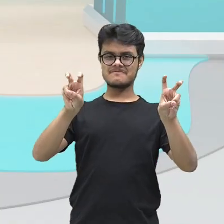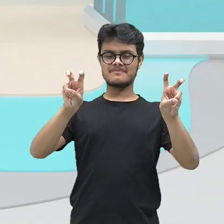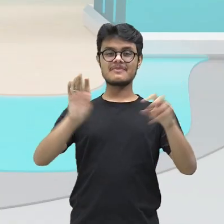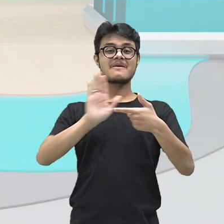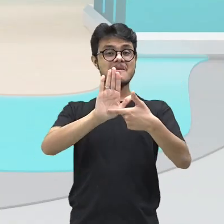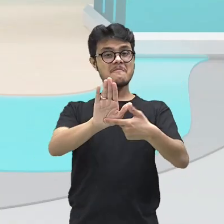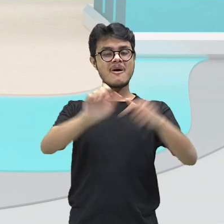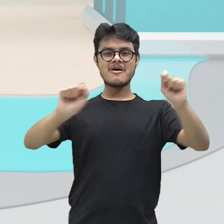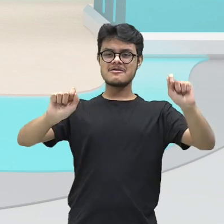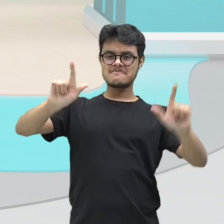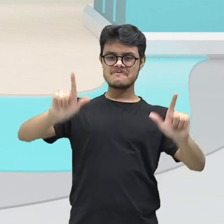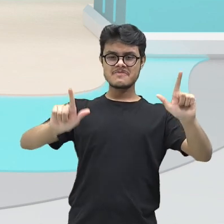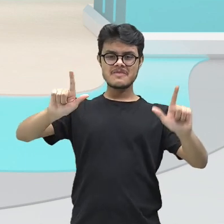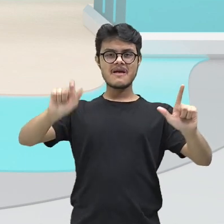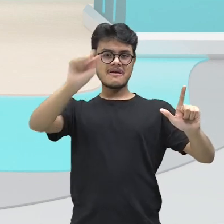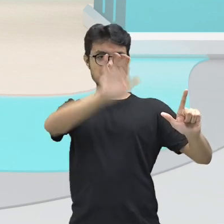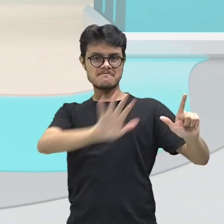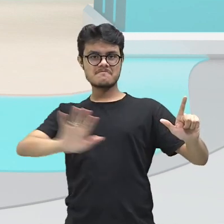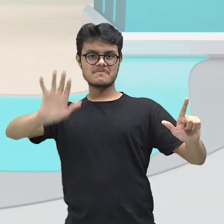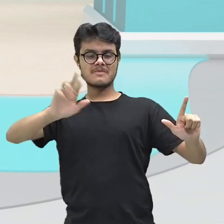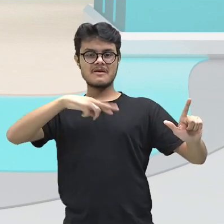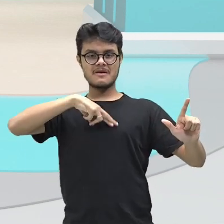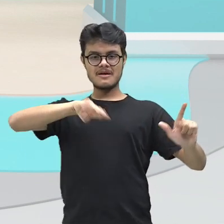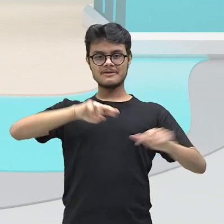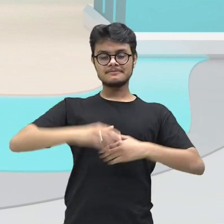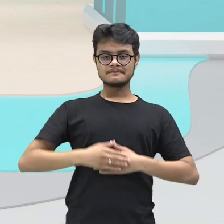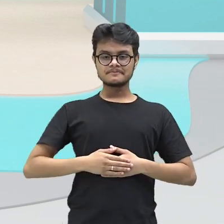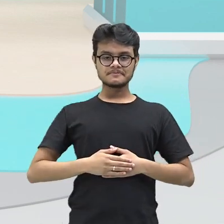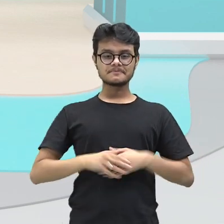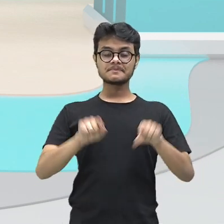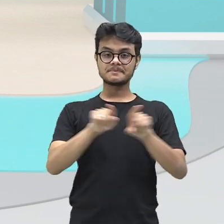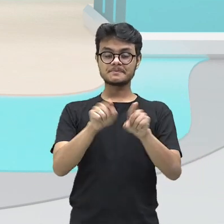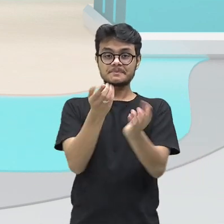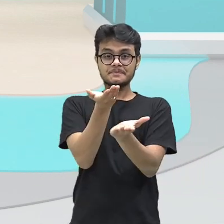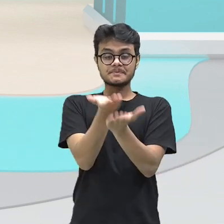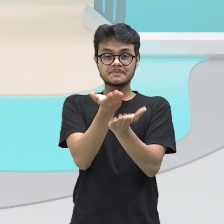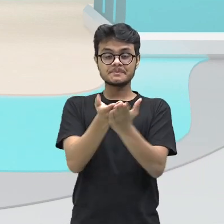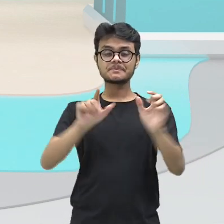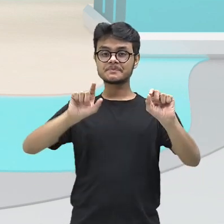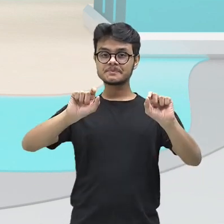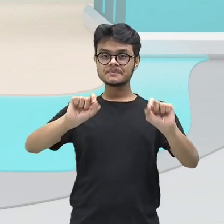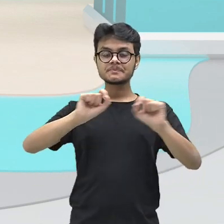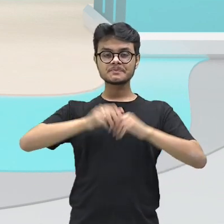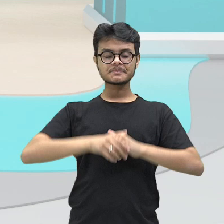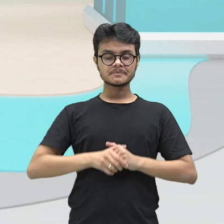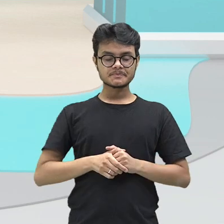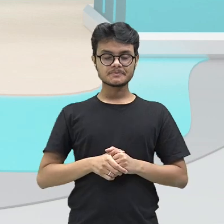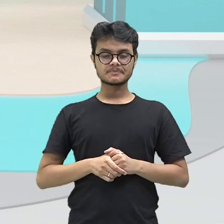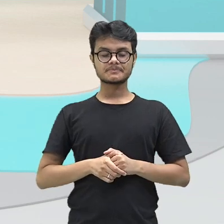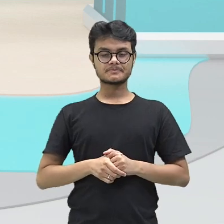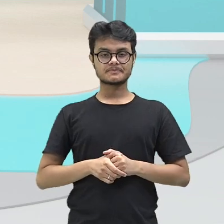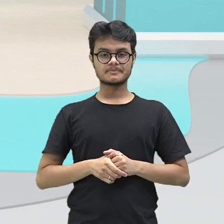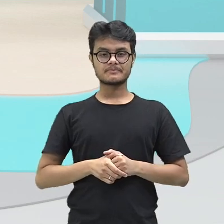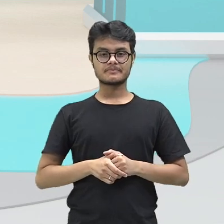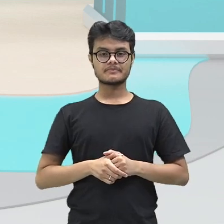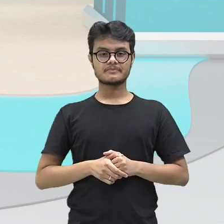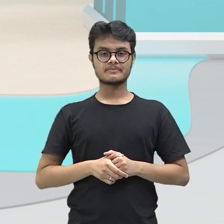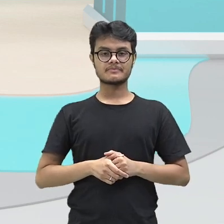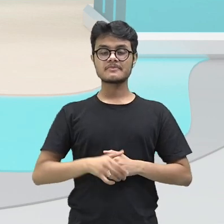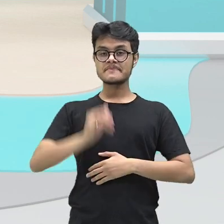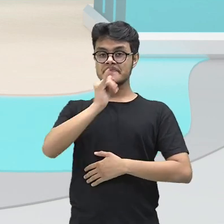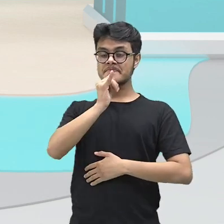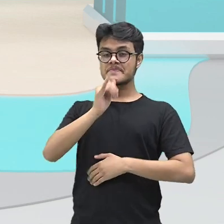representação religiosa. E a gente viu também que a forma como ela foi feita, ela utilizou ali o